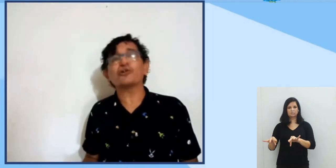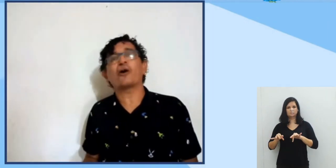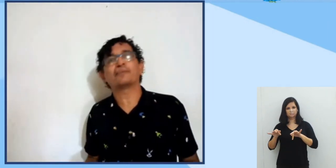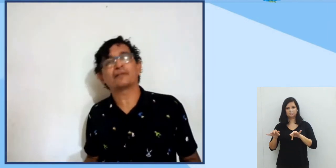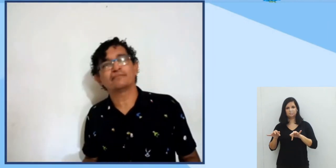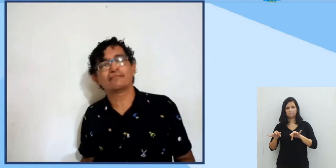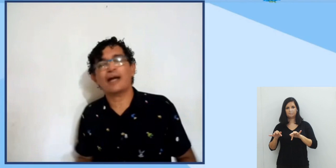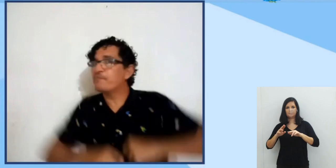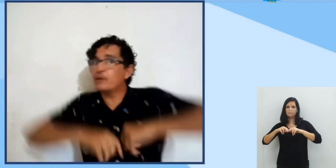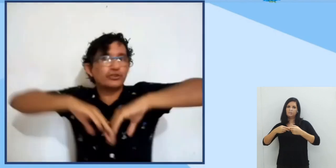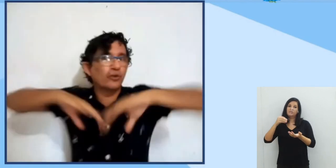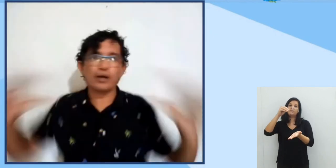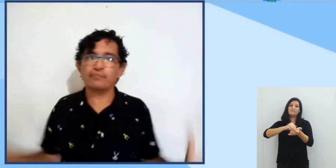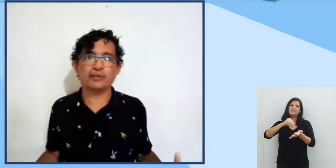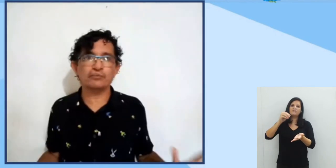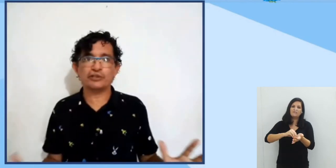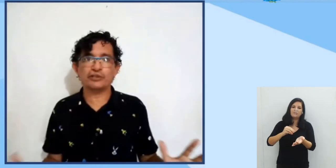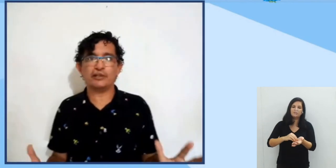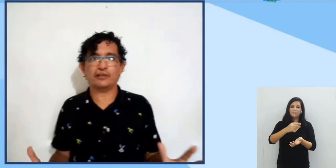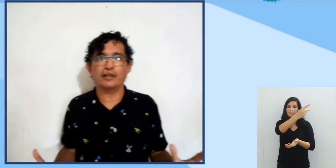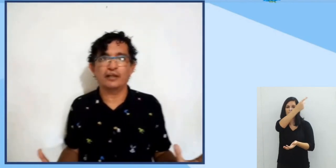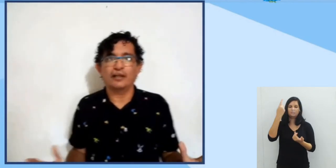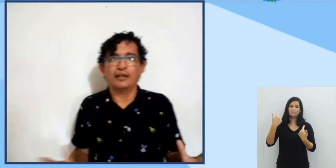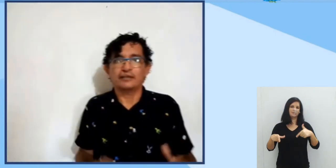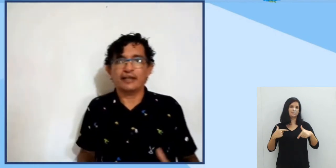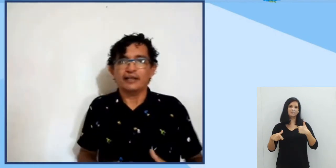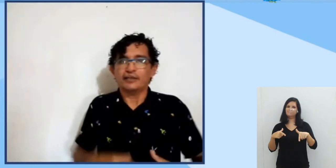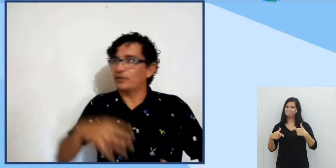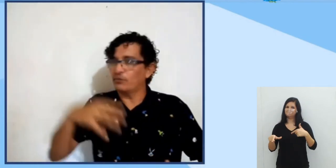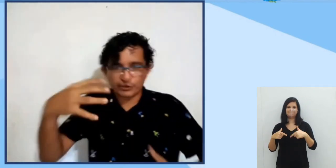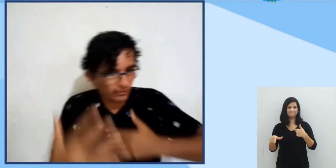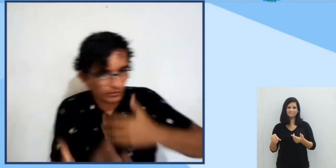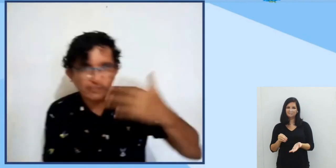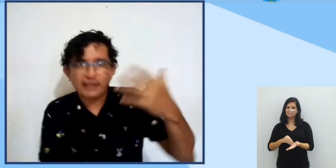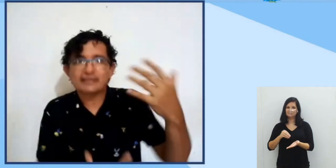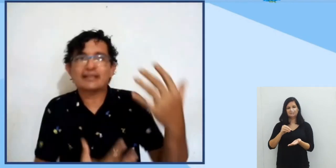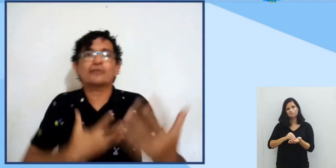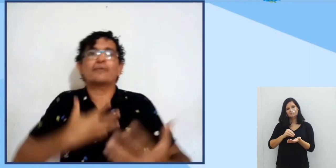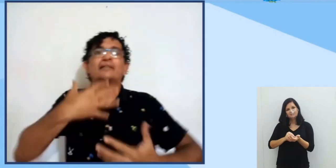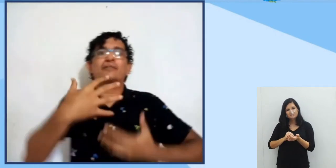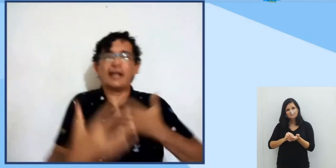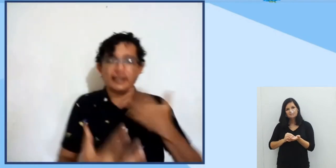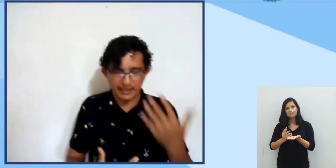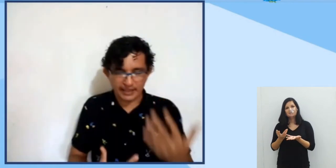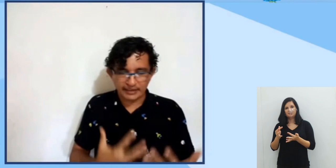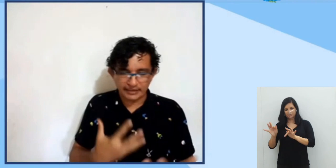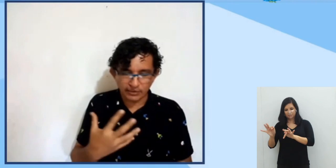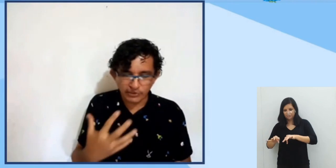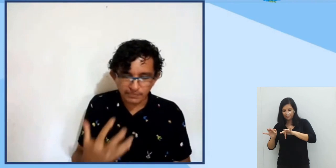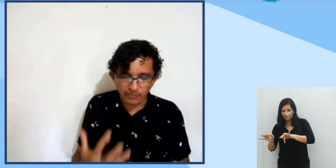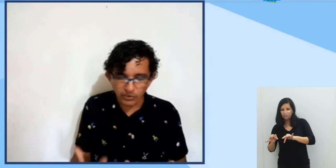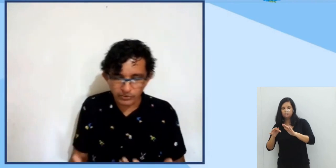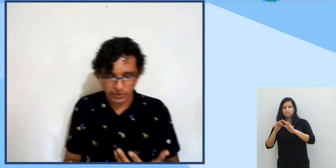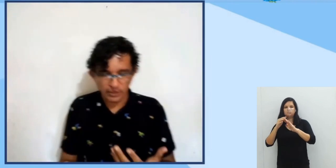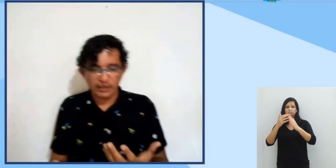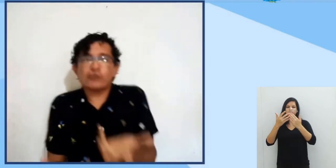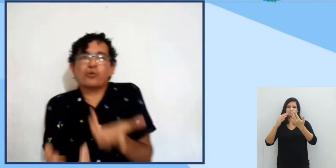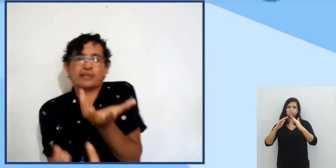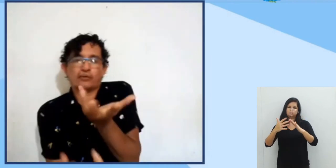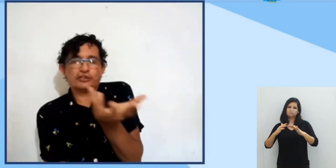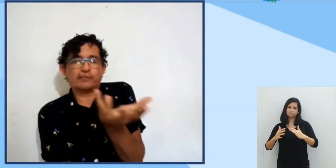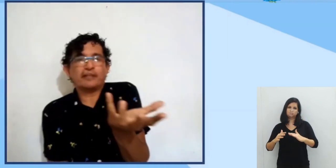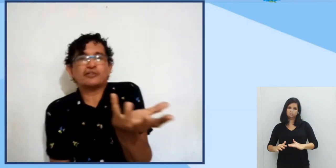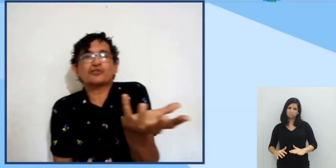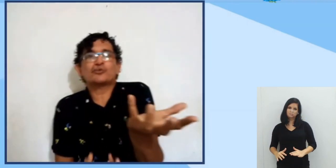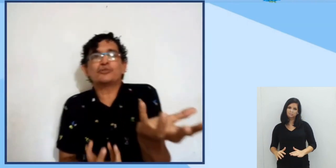falta de mão de obra. A mão de obra não tinha, né? Então os feudos começaram a entrar em decadência aos poucos